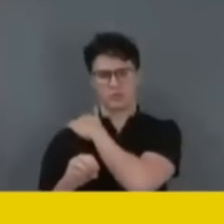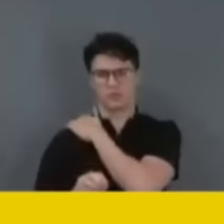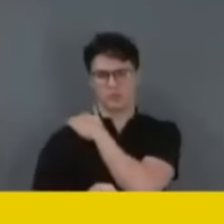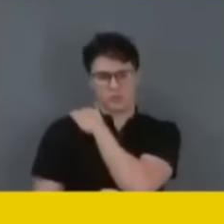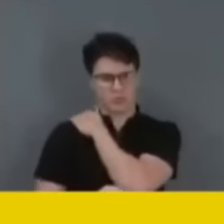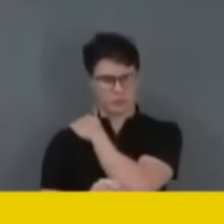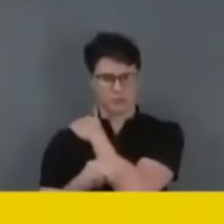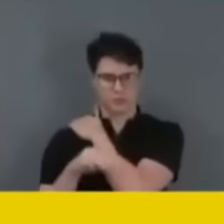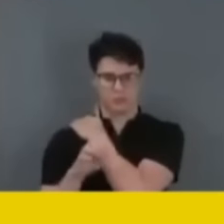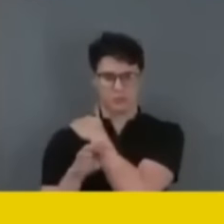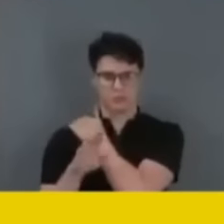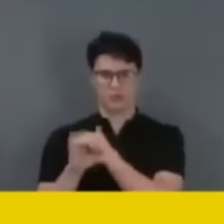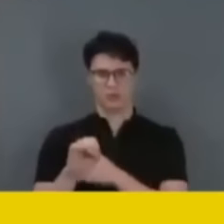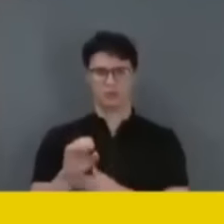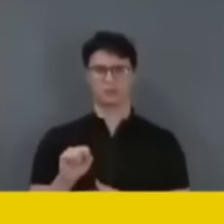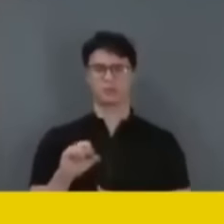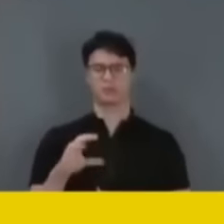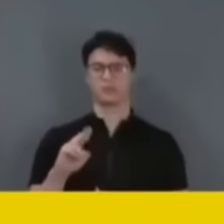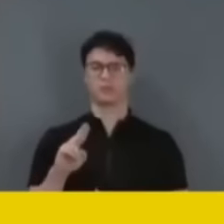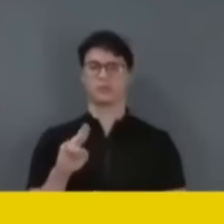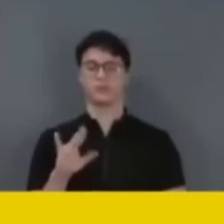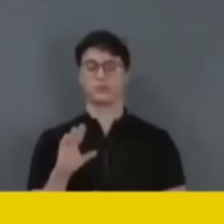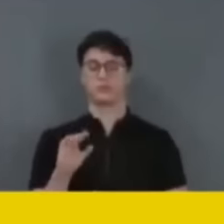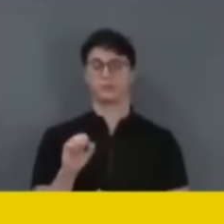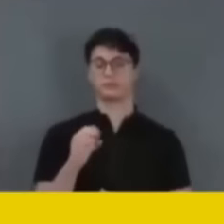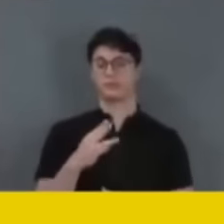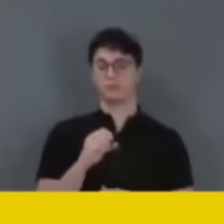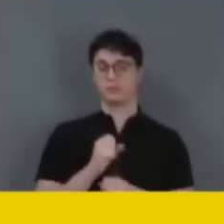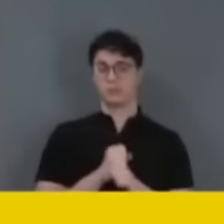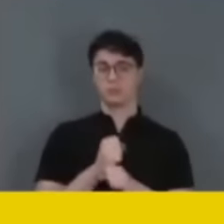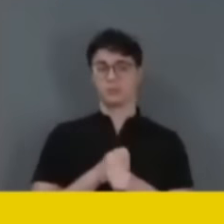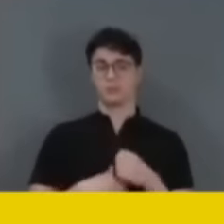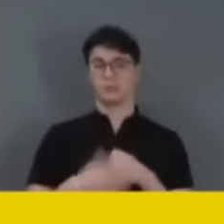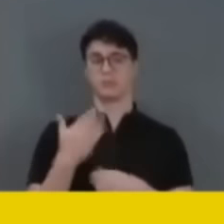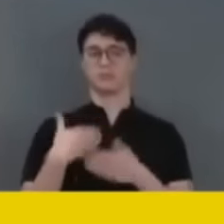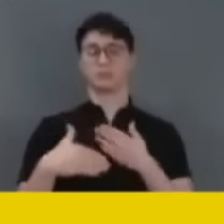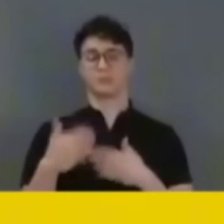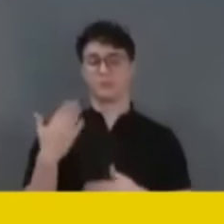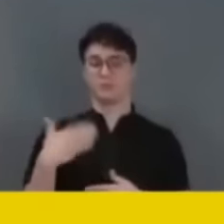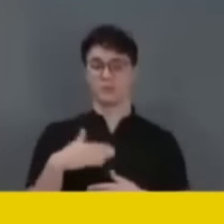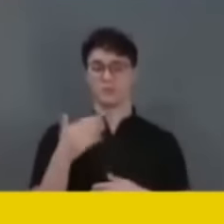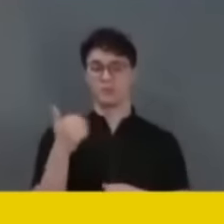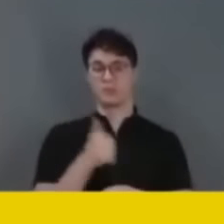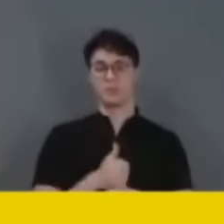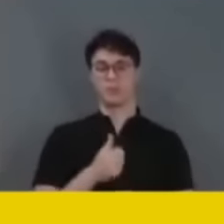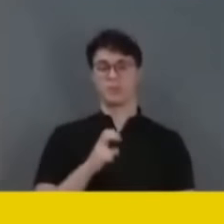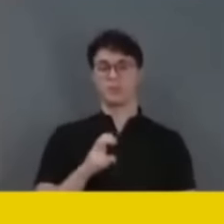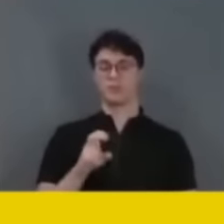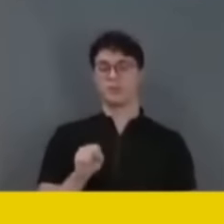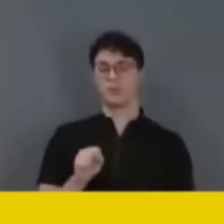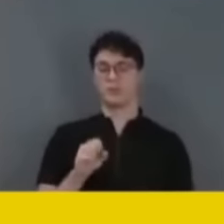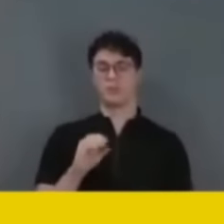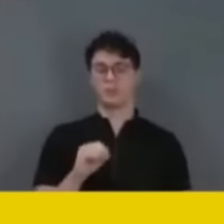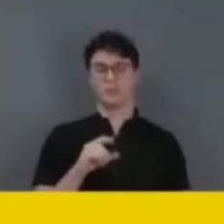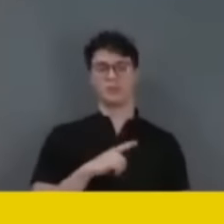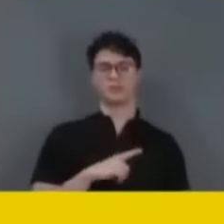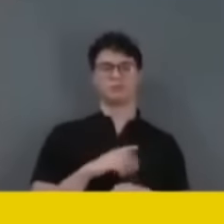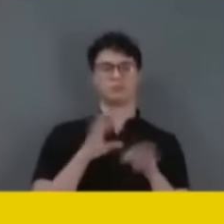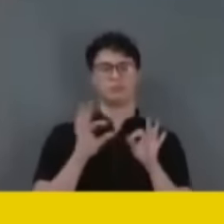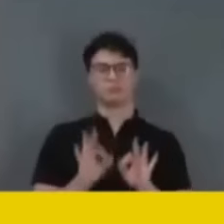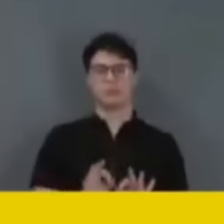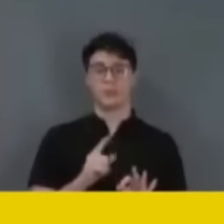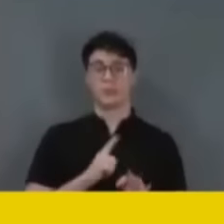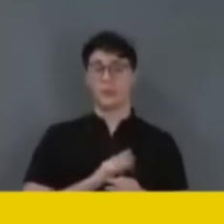por segundo há 30 anos atrás, para 580 agora. E foi exatamente pela